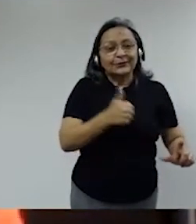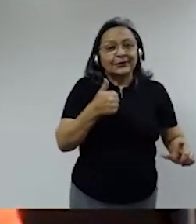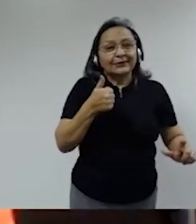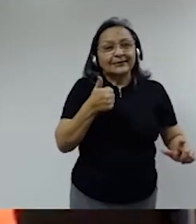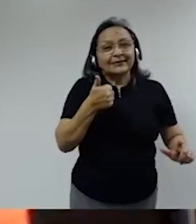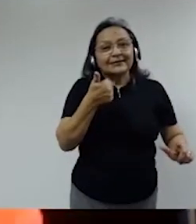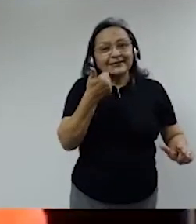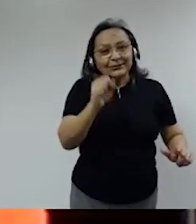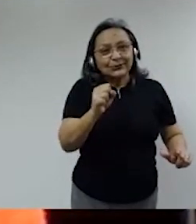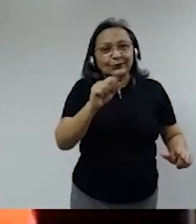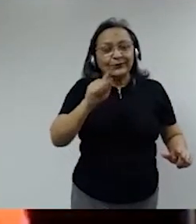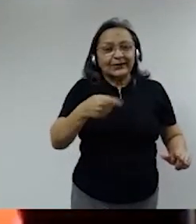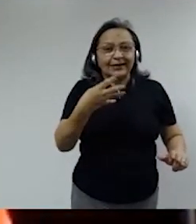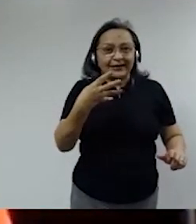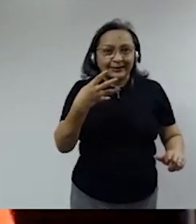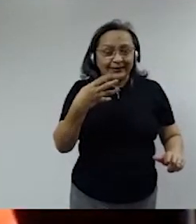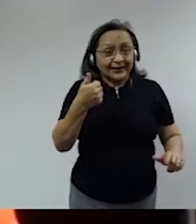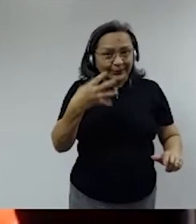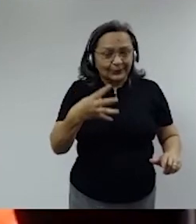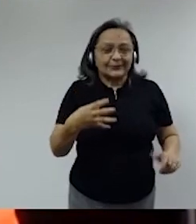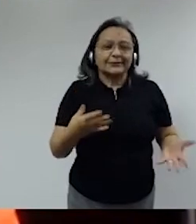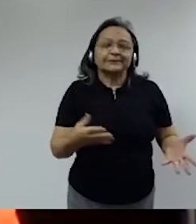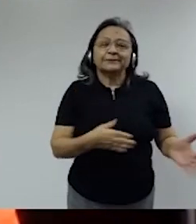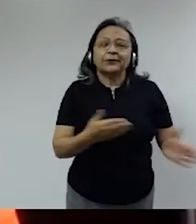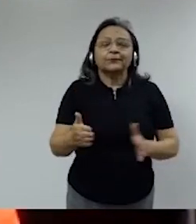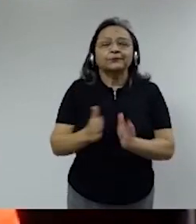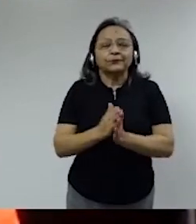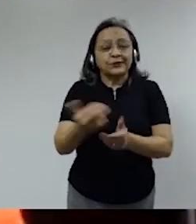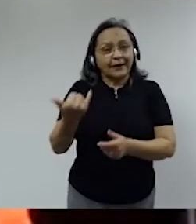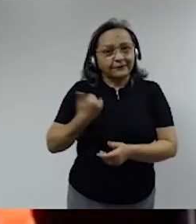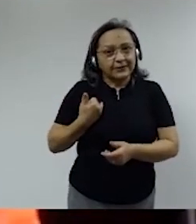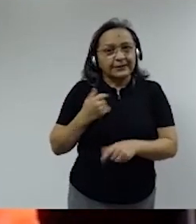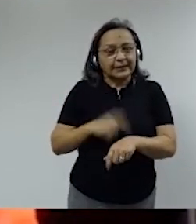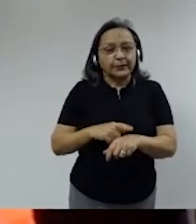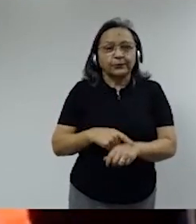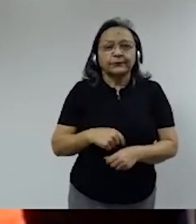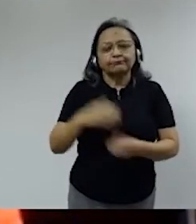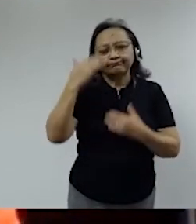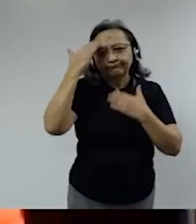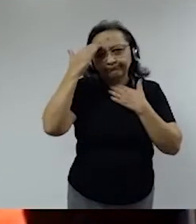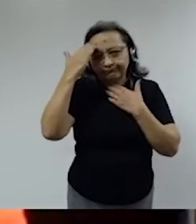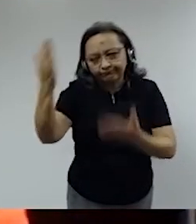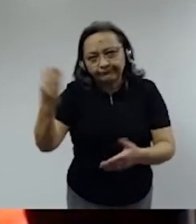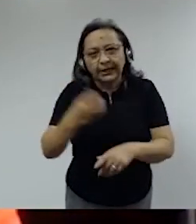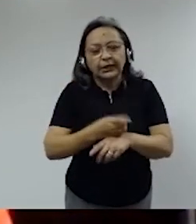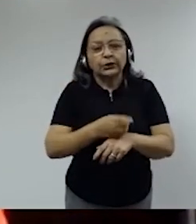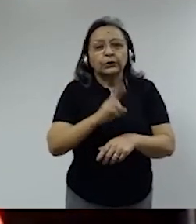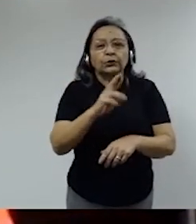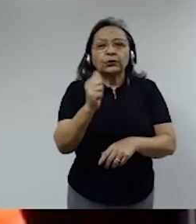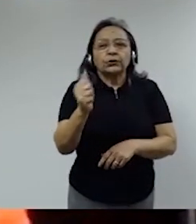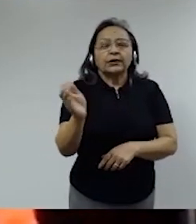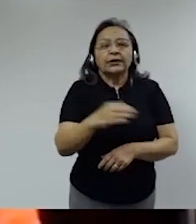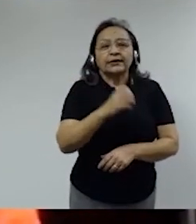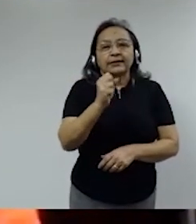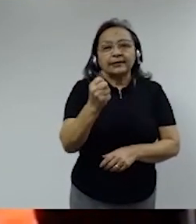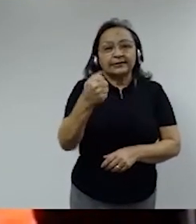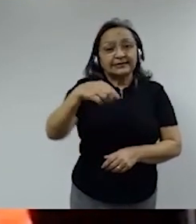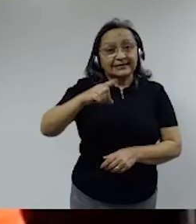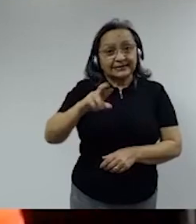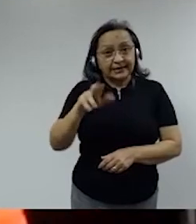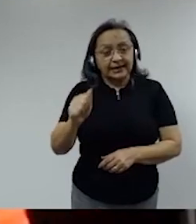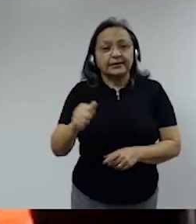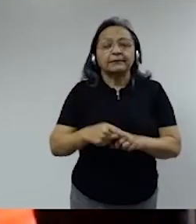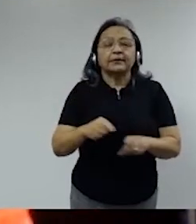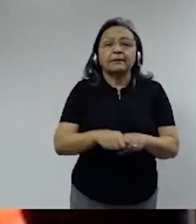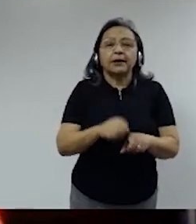controlando. Bom, eu agradeço mais uma vez o convite, né, doutora Sandra, ao AB Federal, cumprimento os